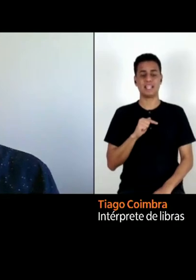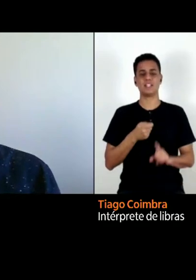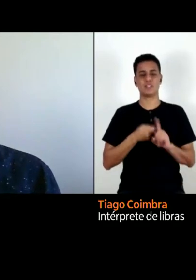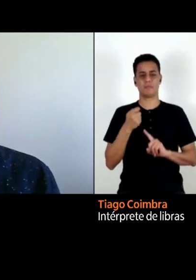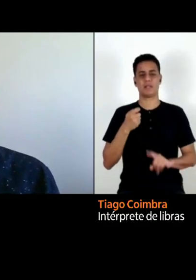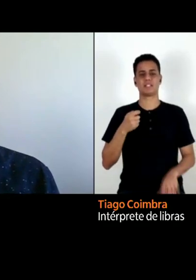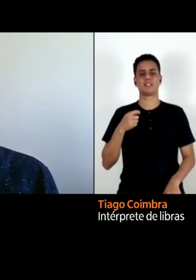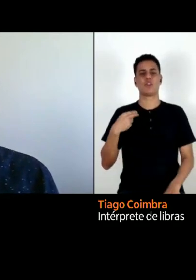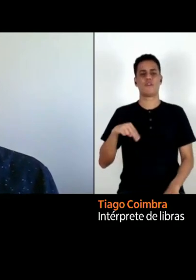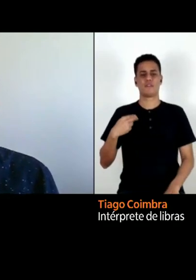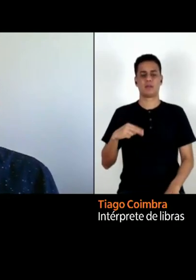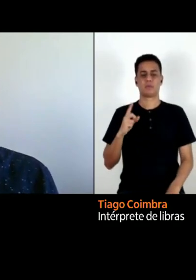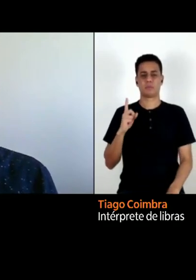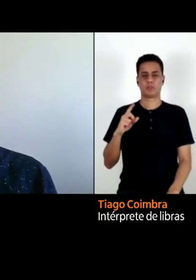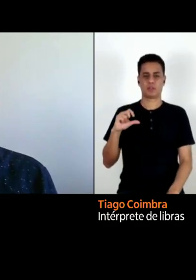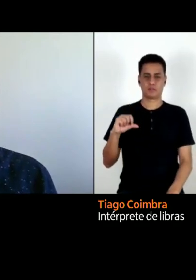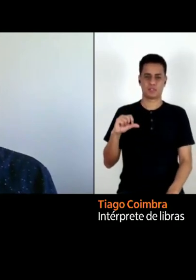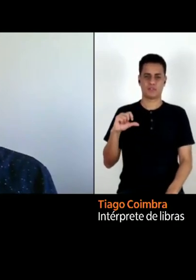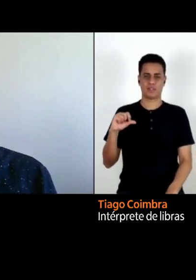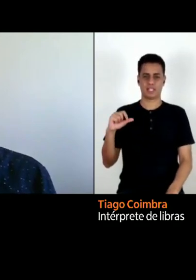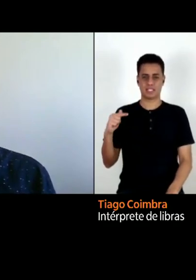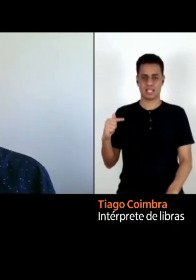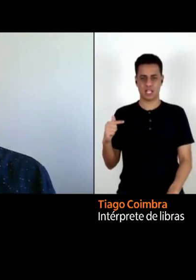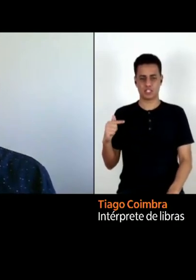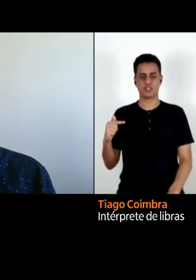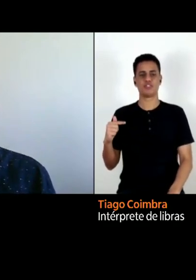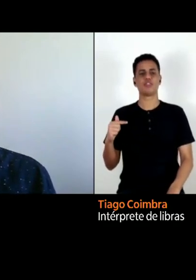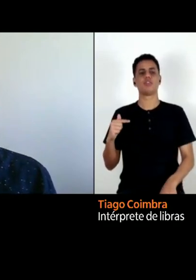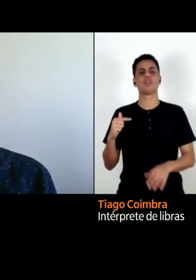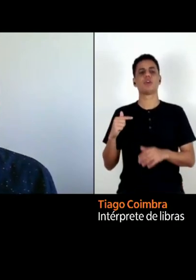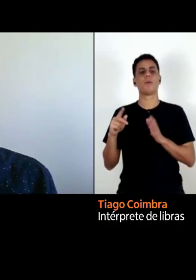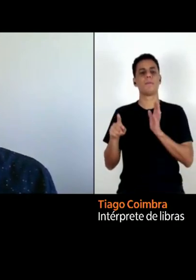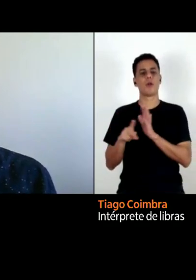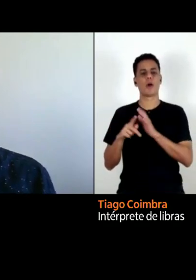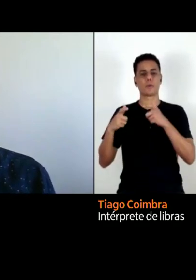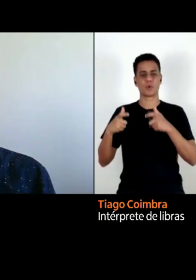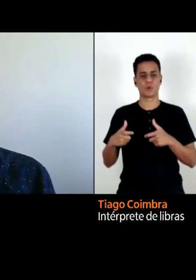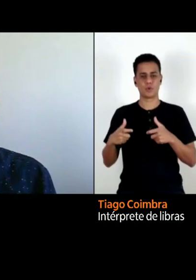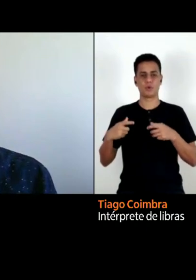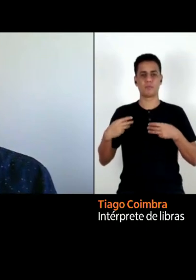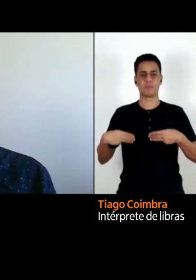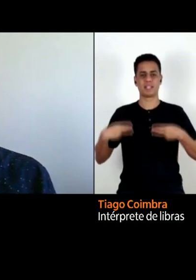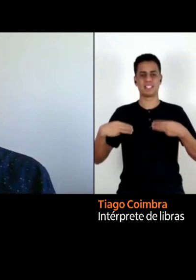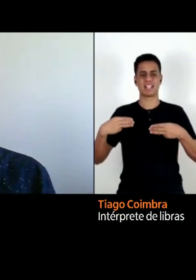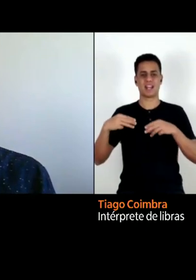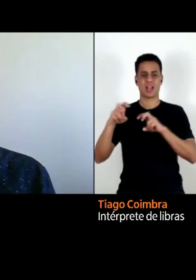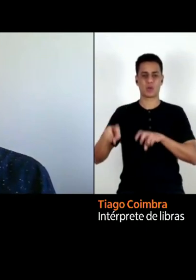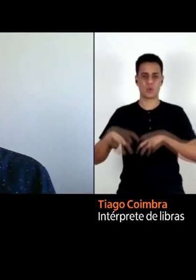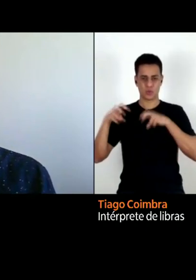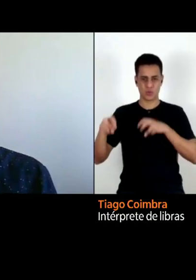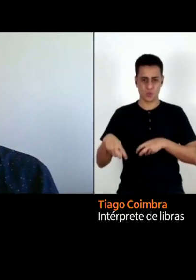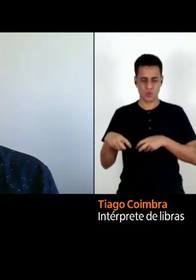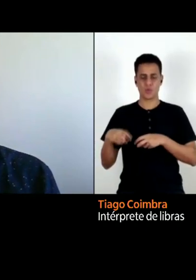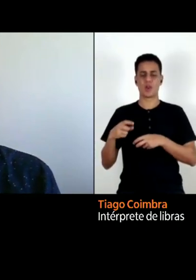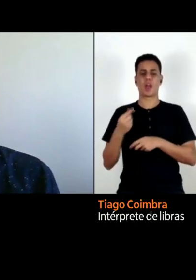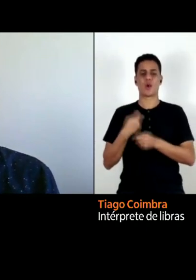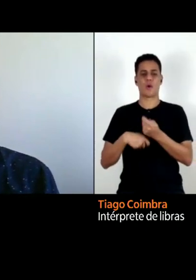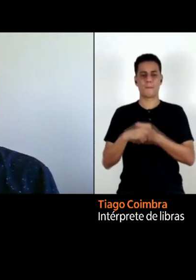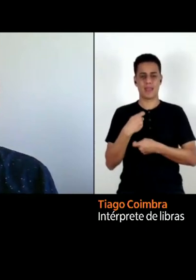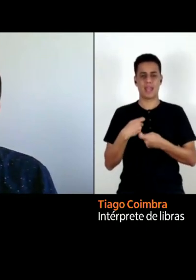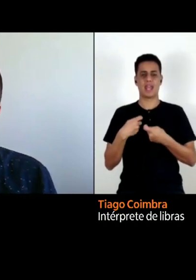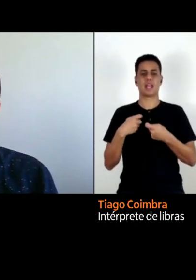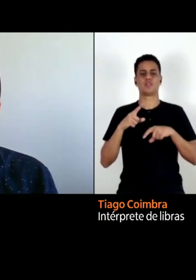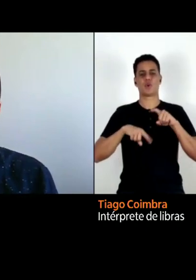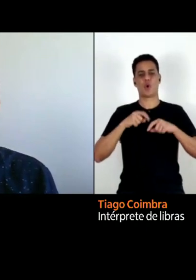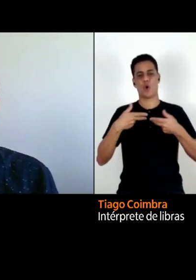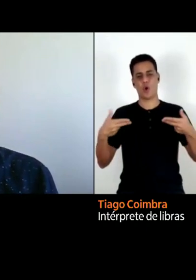1897, na então Sessão de Privilégios Industriais do Ministério da Agricultura, Comércio e Obras Públicas,